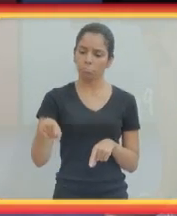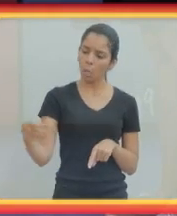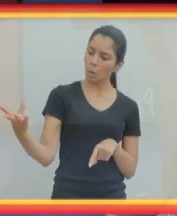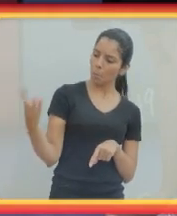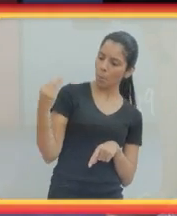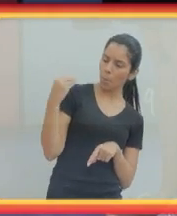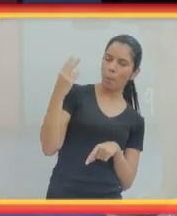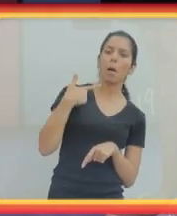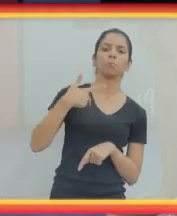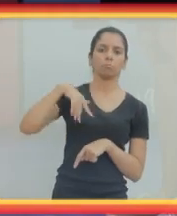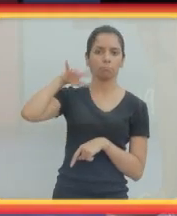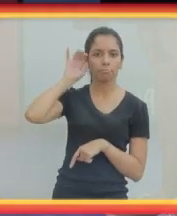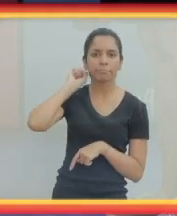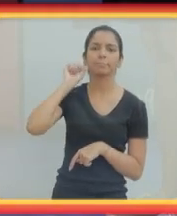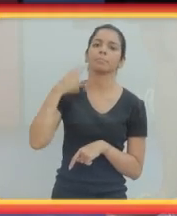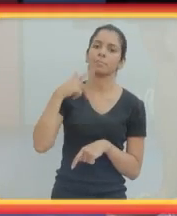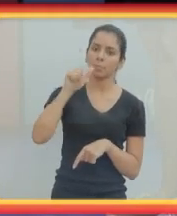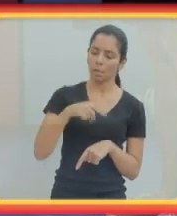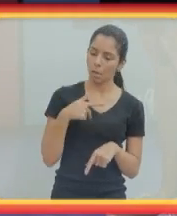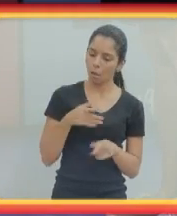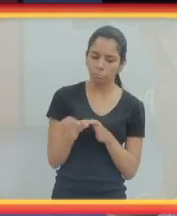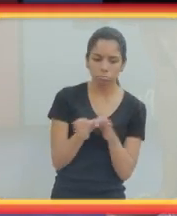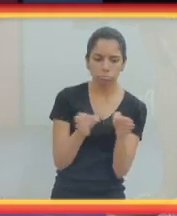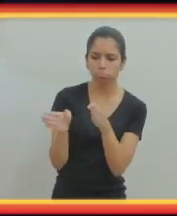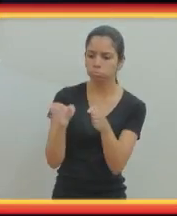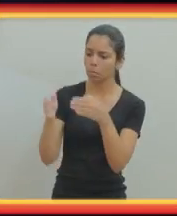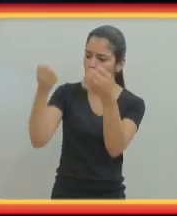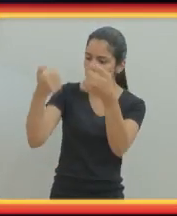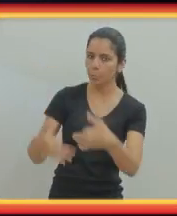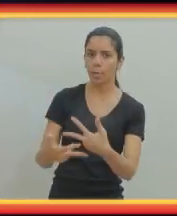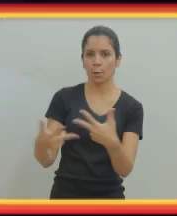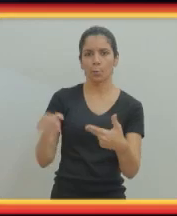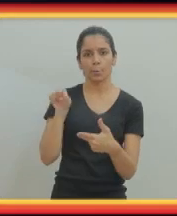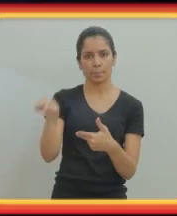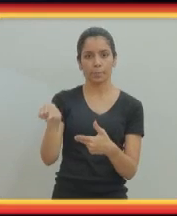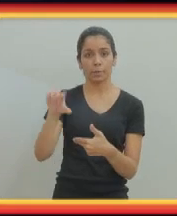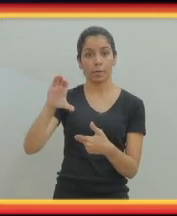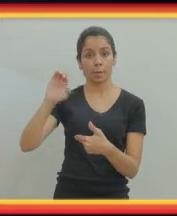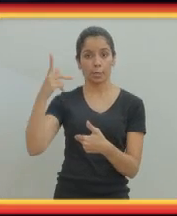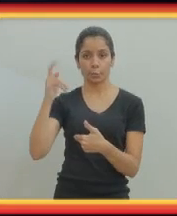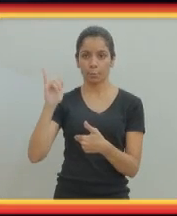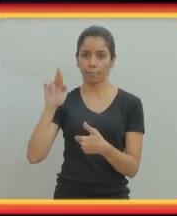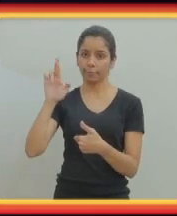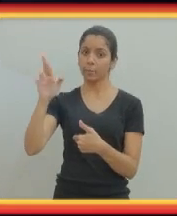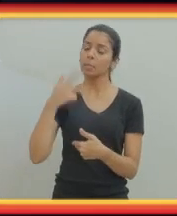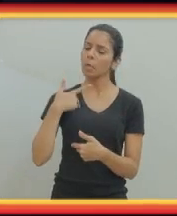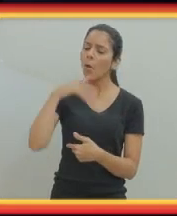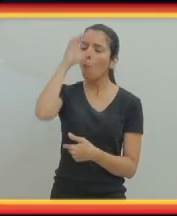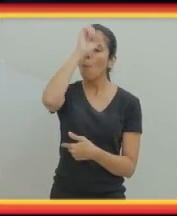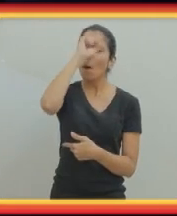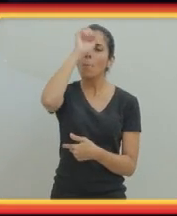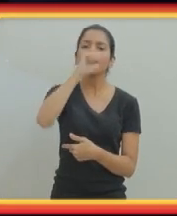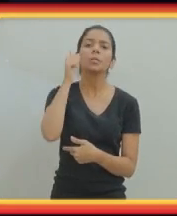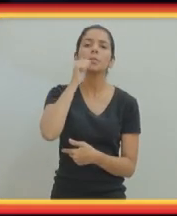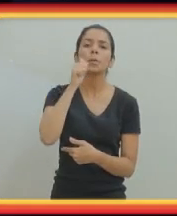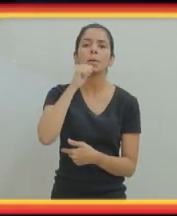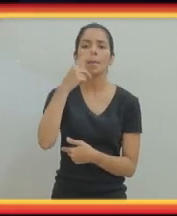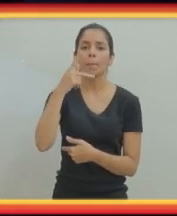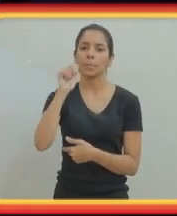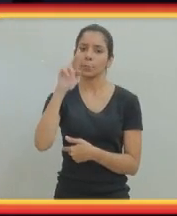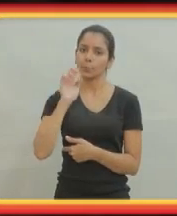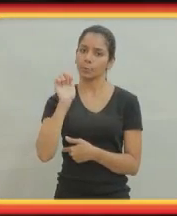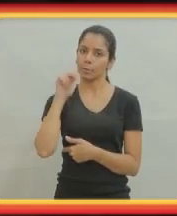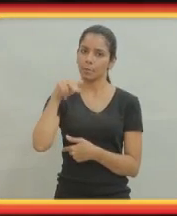e de ser também um ouvido para ele e dar direcionamentos para ele. Eu aprendi com essa personagem